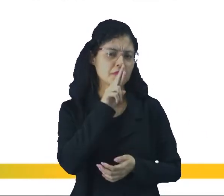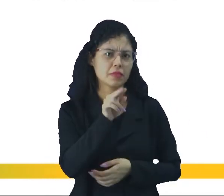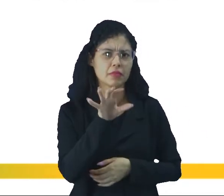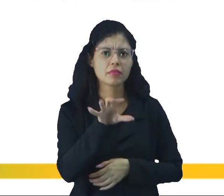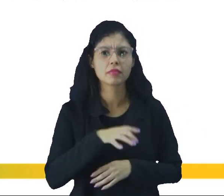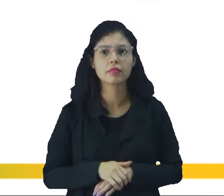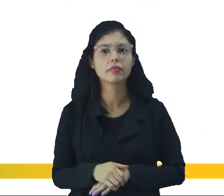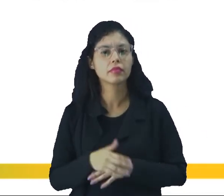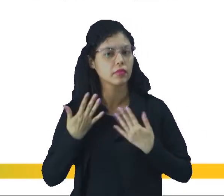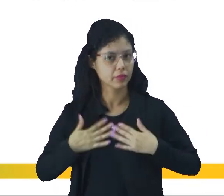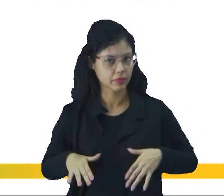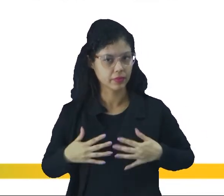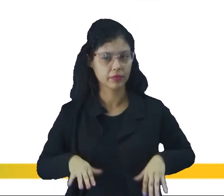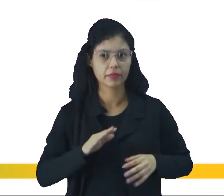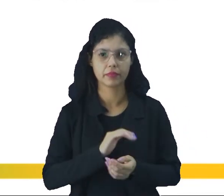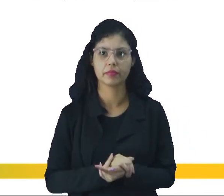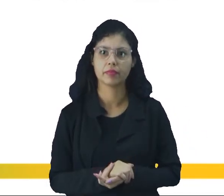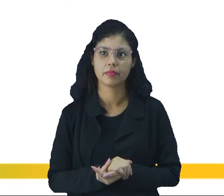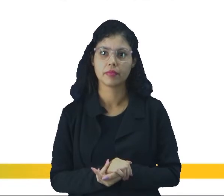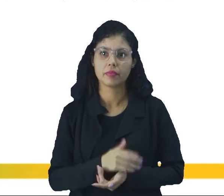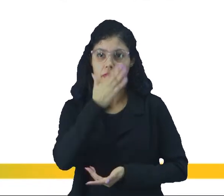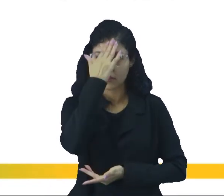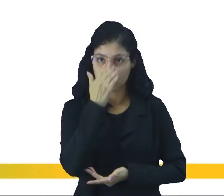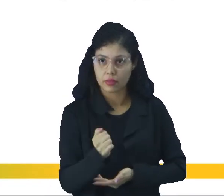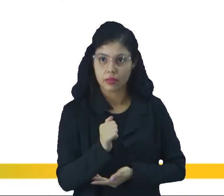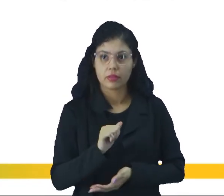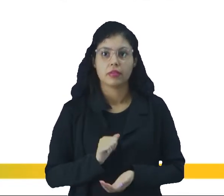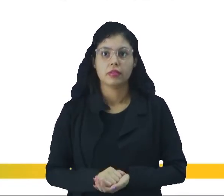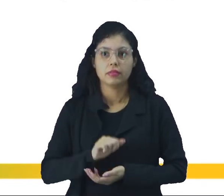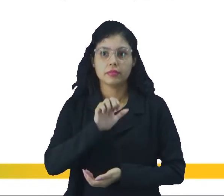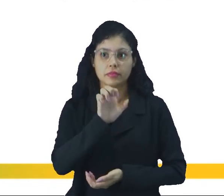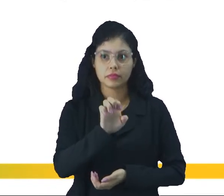resolvo isso? Vamos com calma. Sabendo que